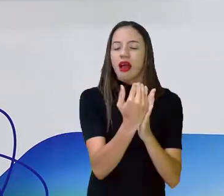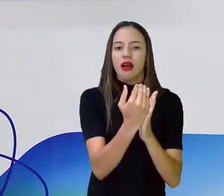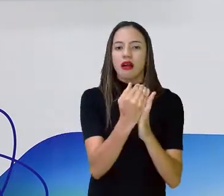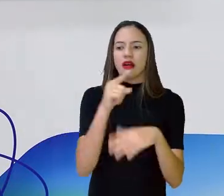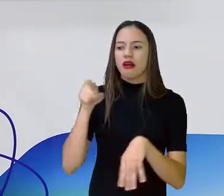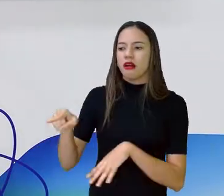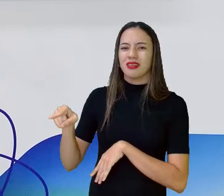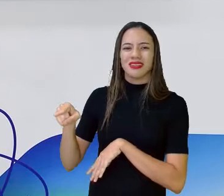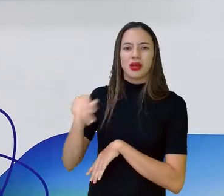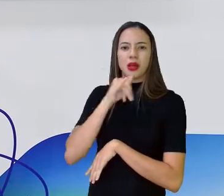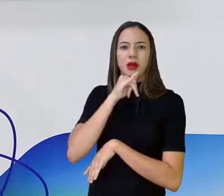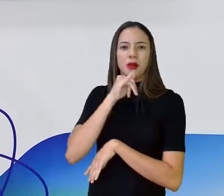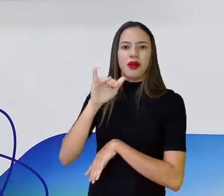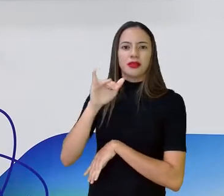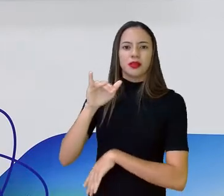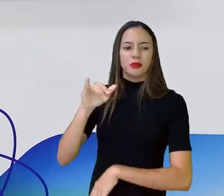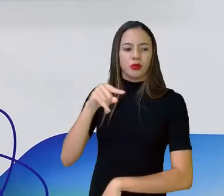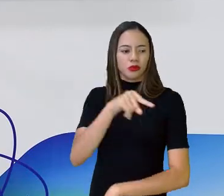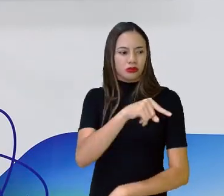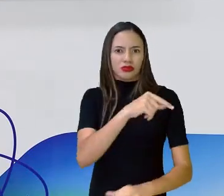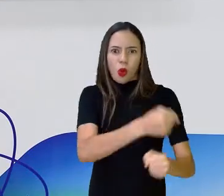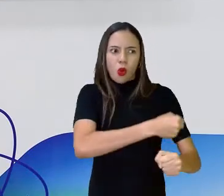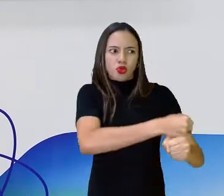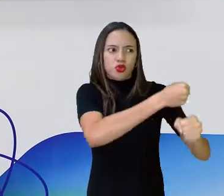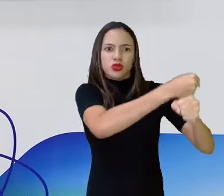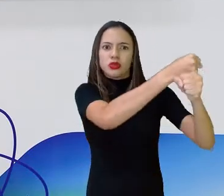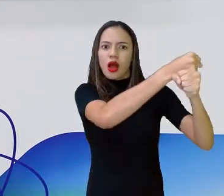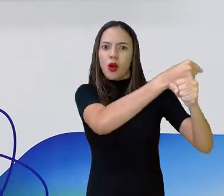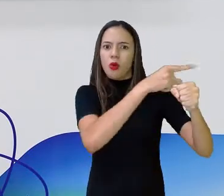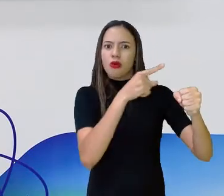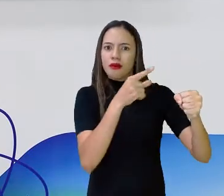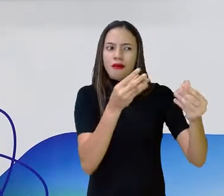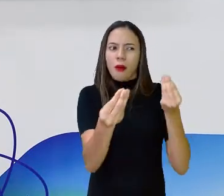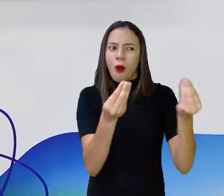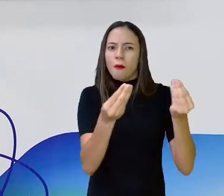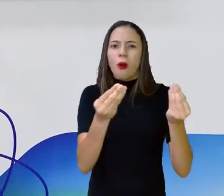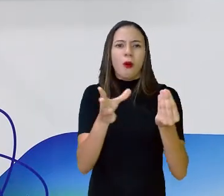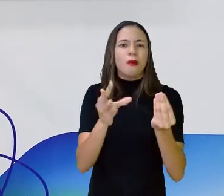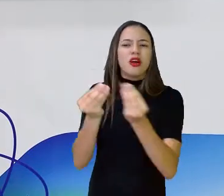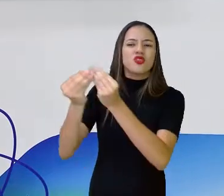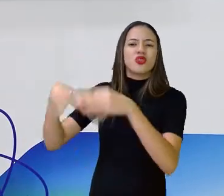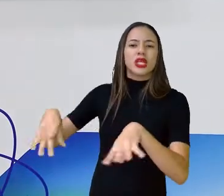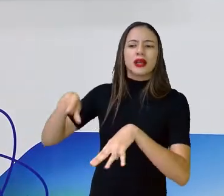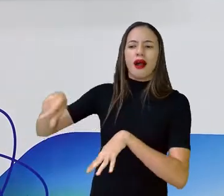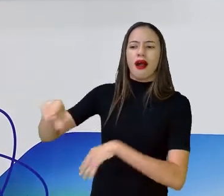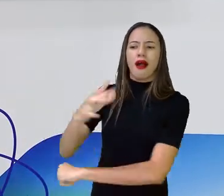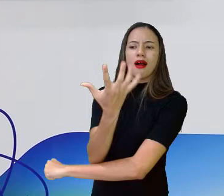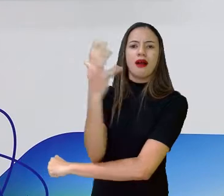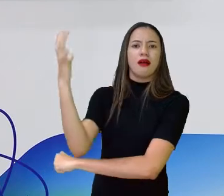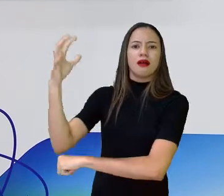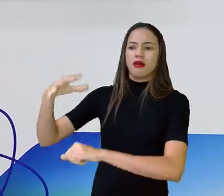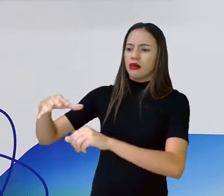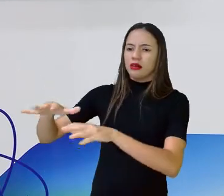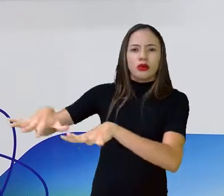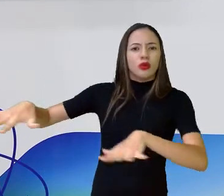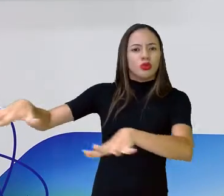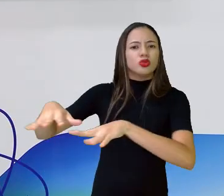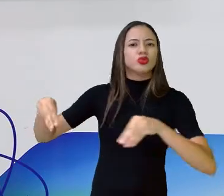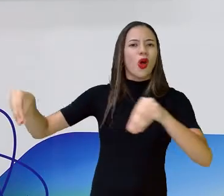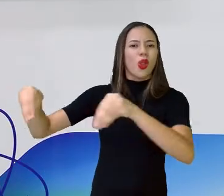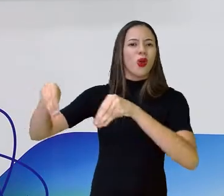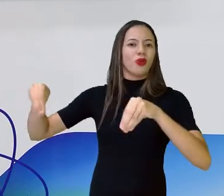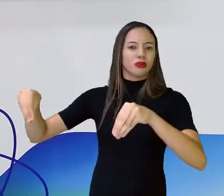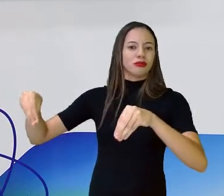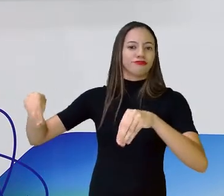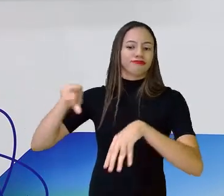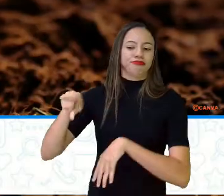pensar em como essa construção pode afetar aí o solo, por exemplo, pode afetar o meio ambiente. E